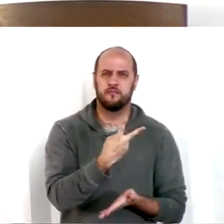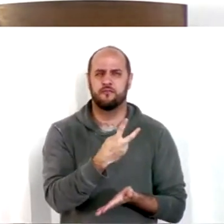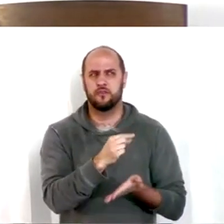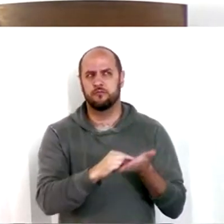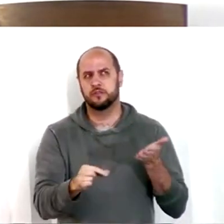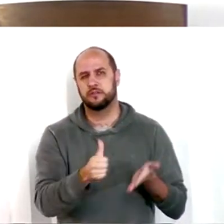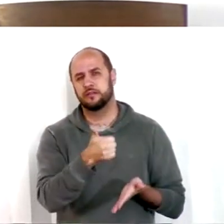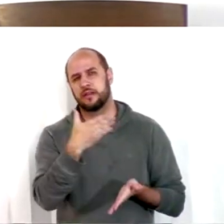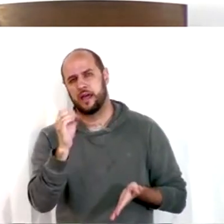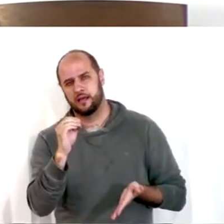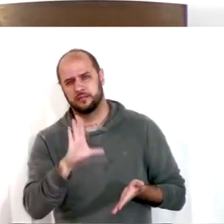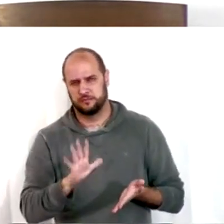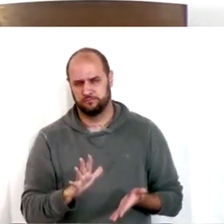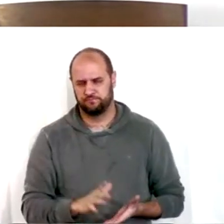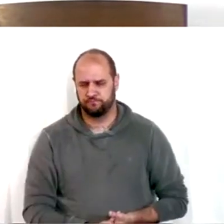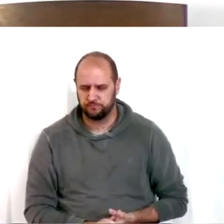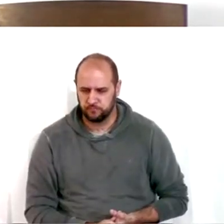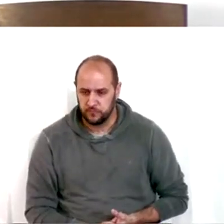10.